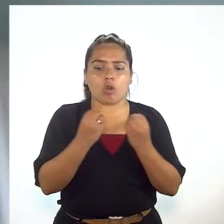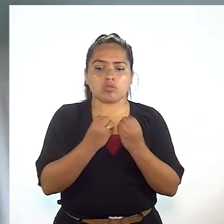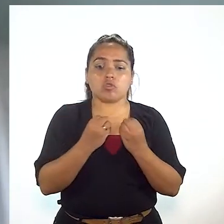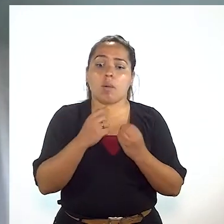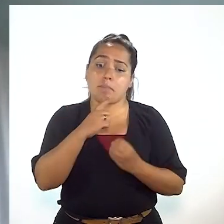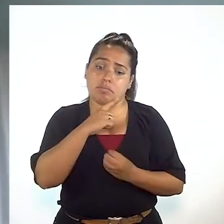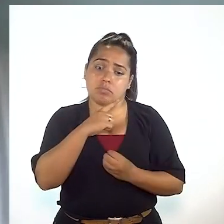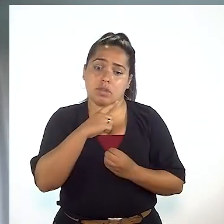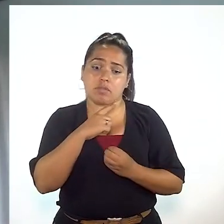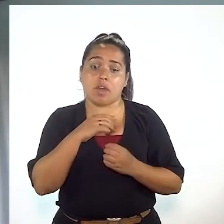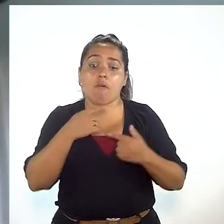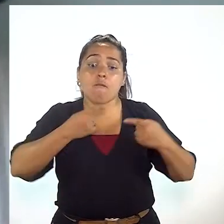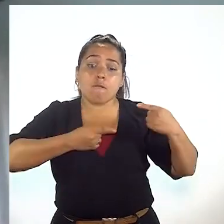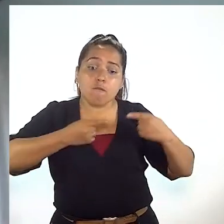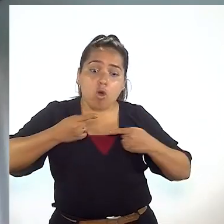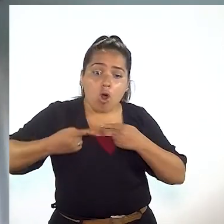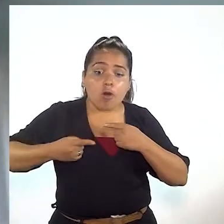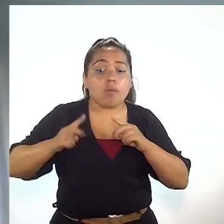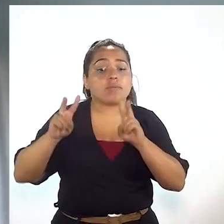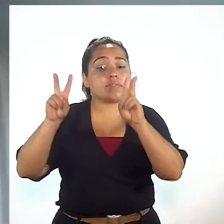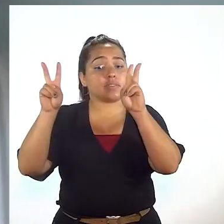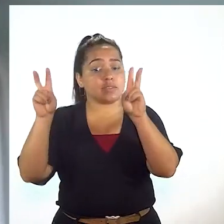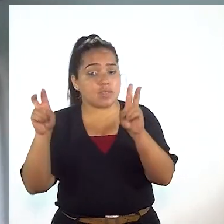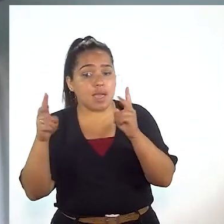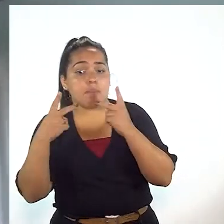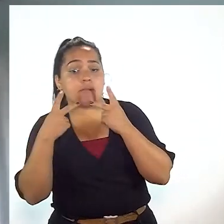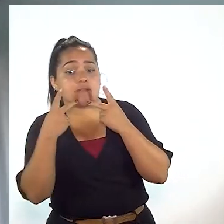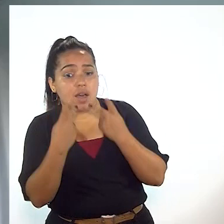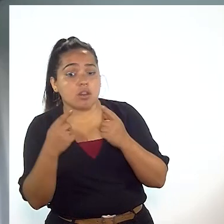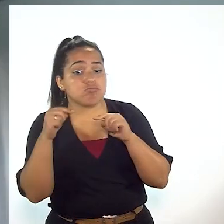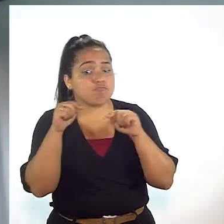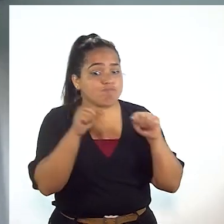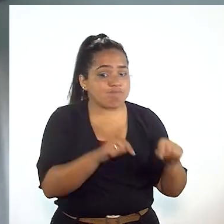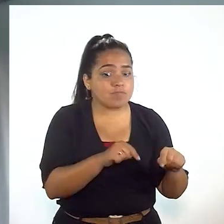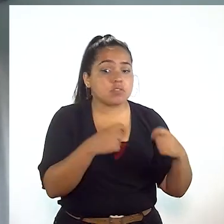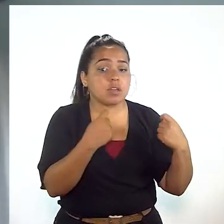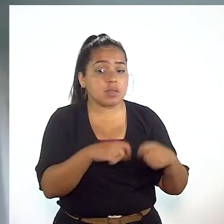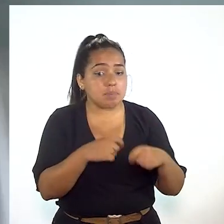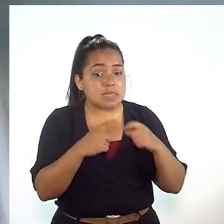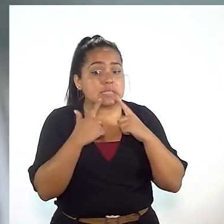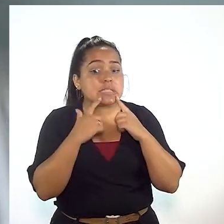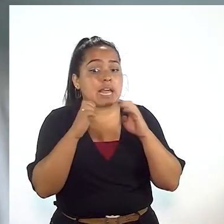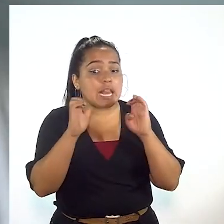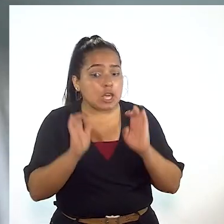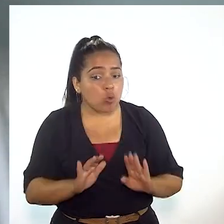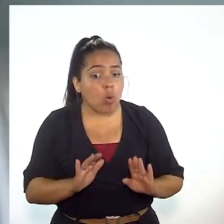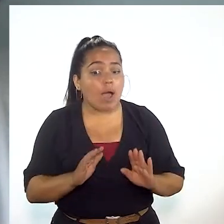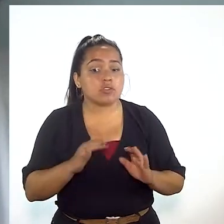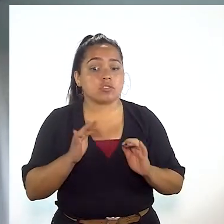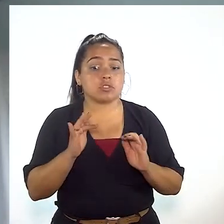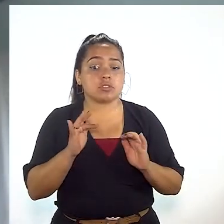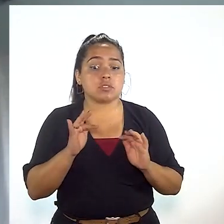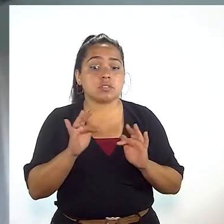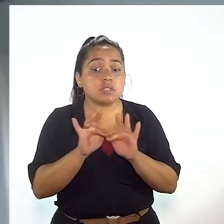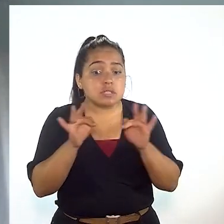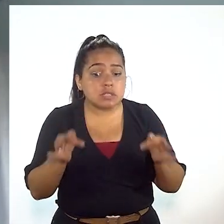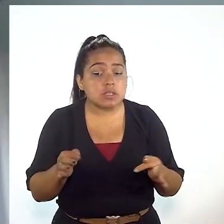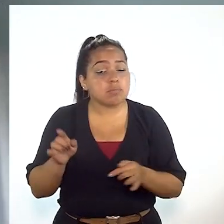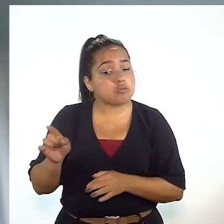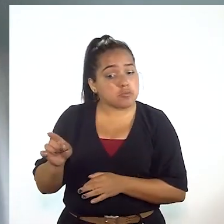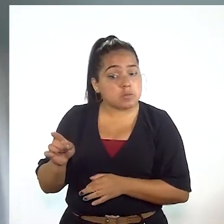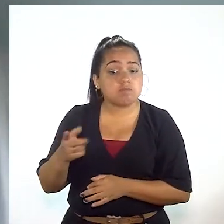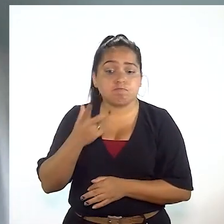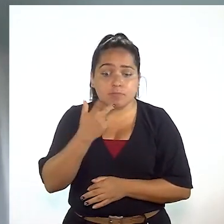maneira geral. A gente já fez alguns workshops no fórum trazendo essa temática e falando sobre isso, programas também,